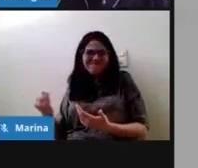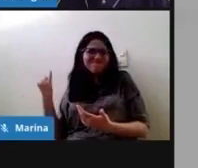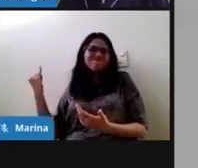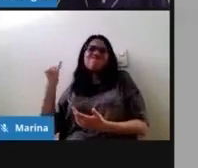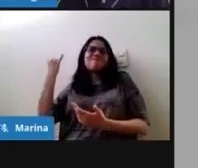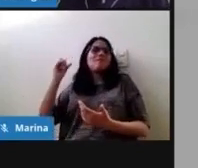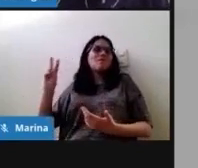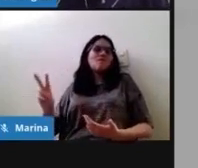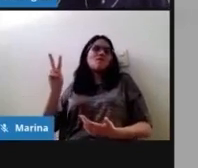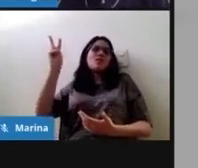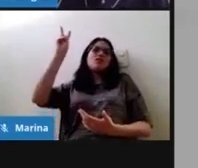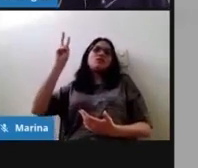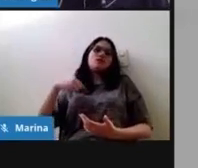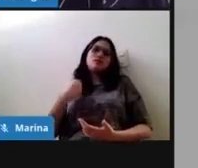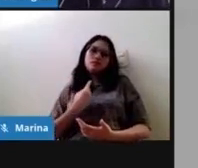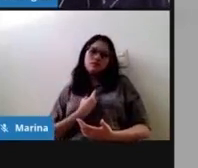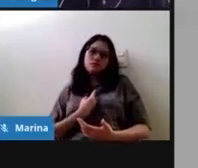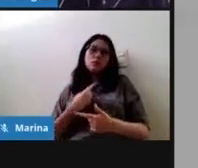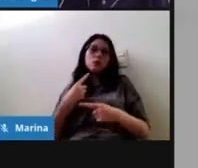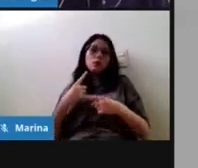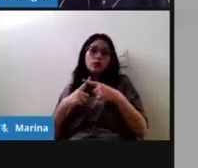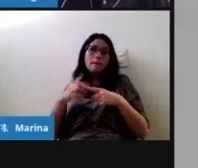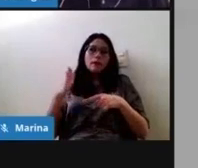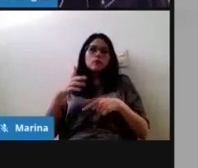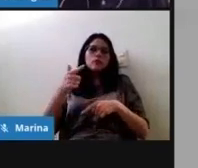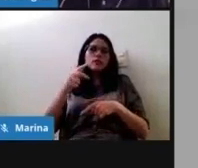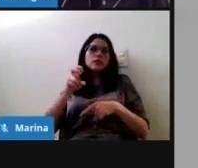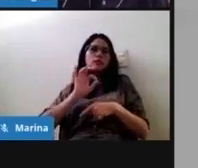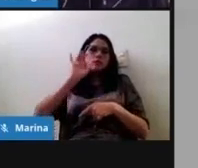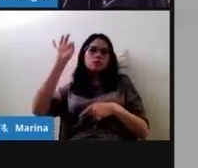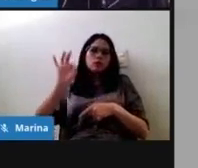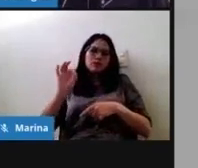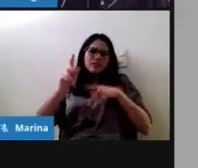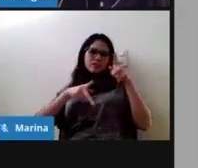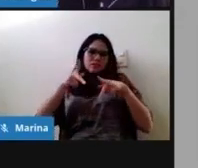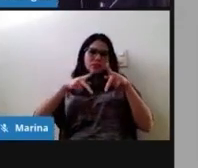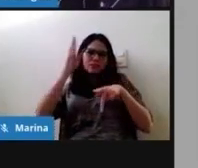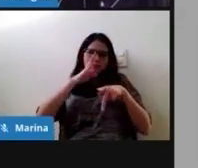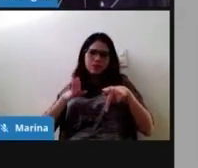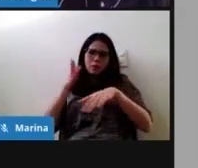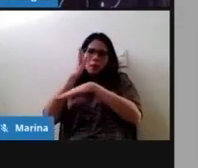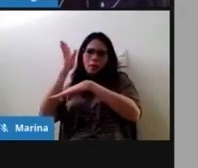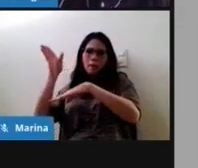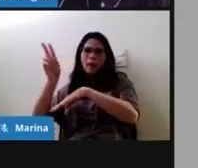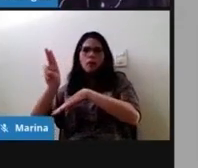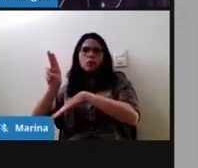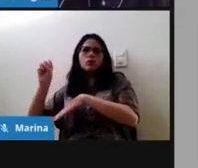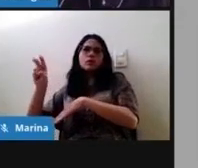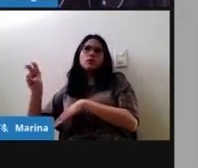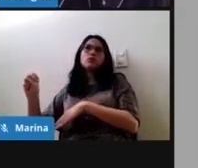né? Atende aí em torno de 75% da população brasileira, é muita coisa, uma população